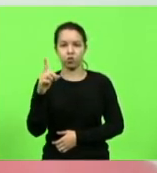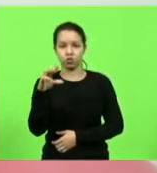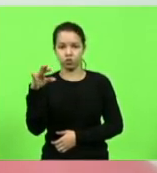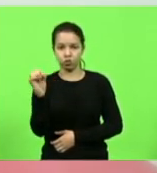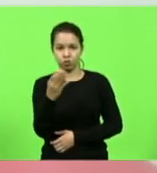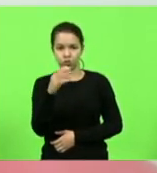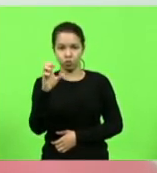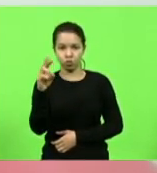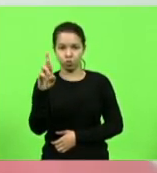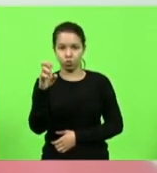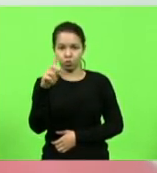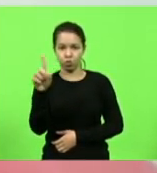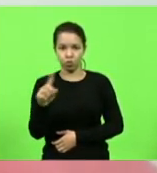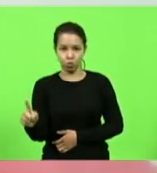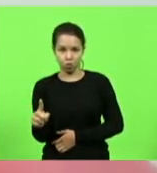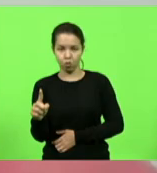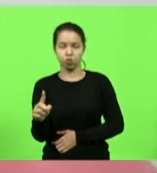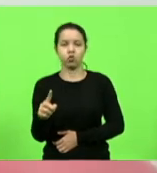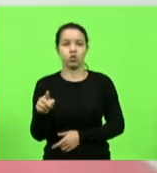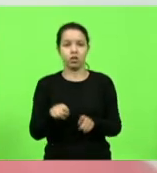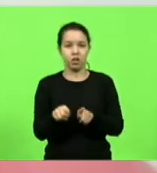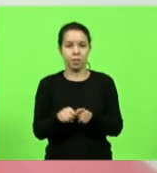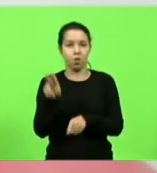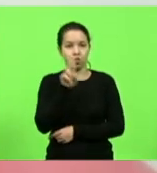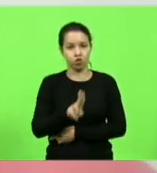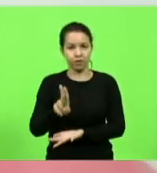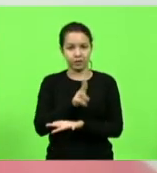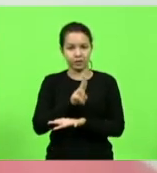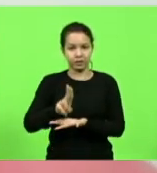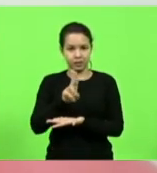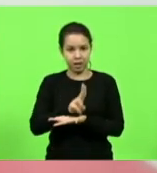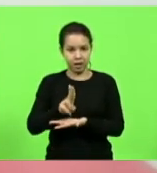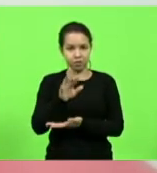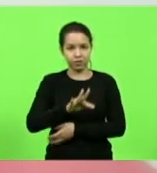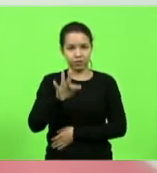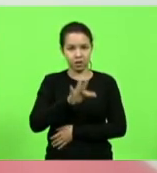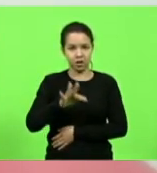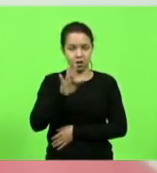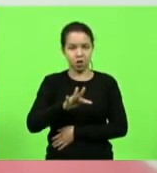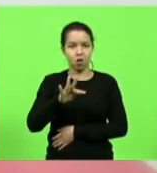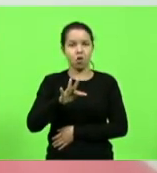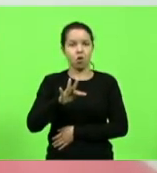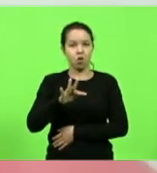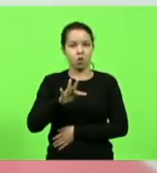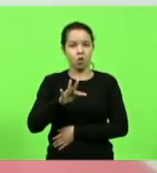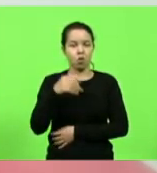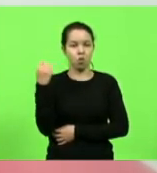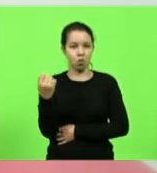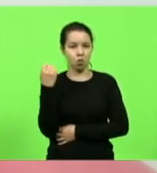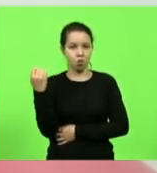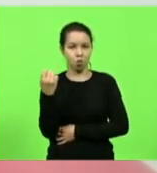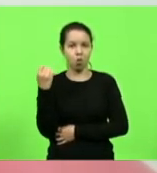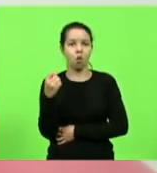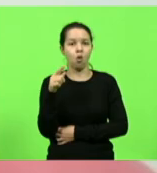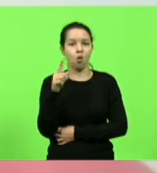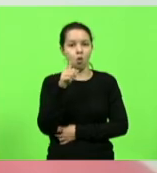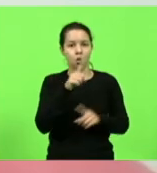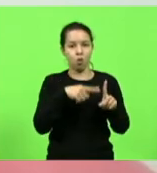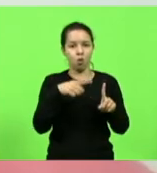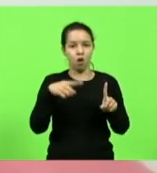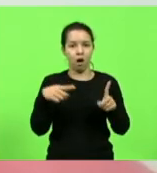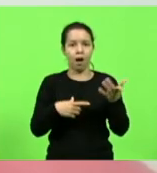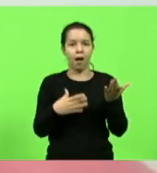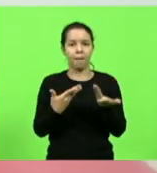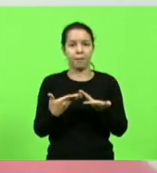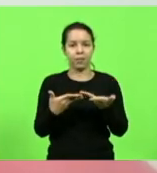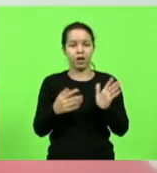da Saúde e Universidade Federal do Rio Grande do Sul. Os dados até então apresentados pela Associação Nacional